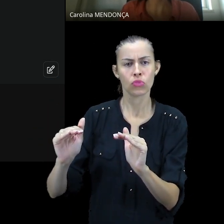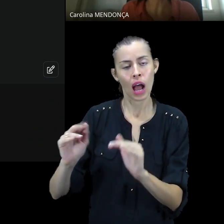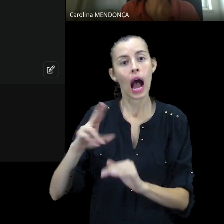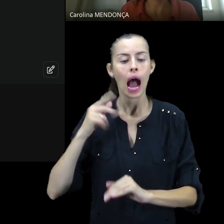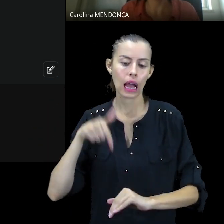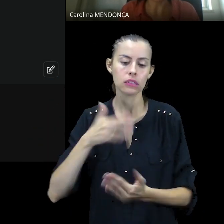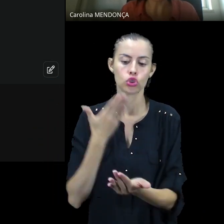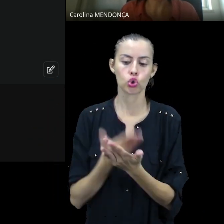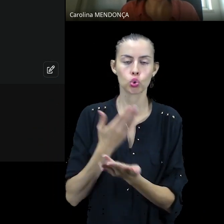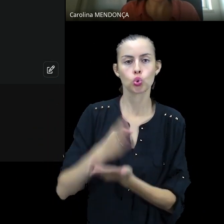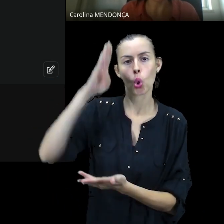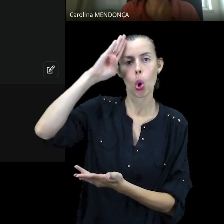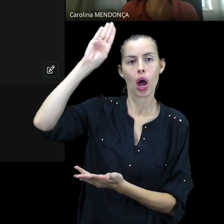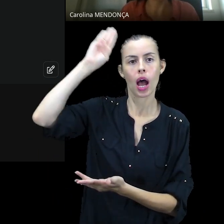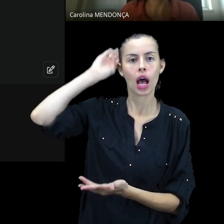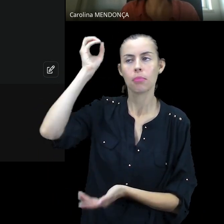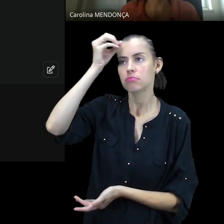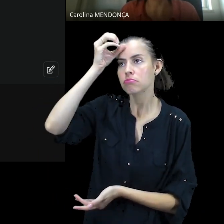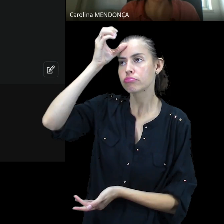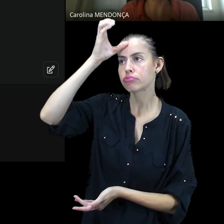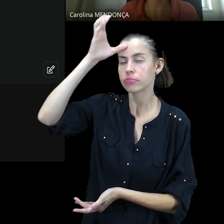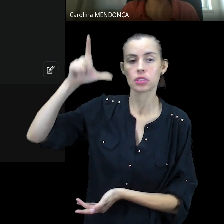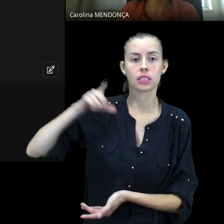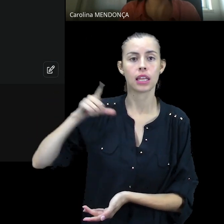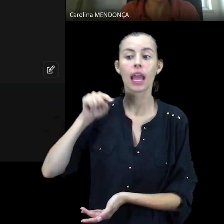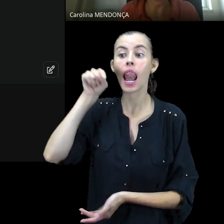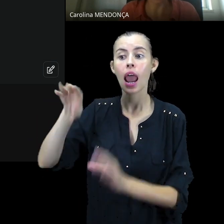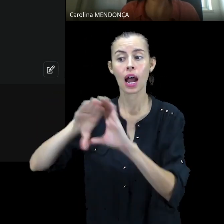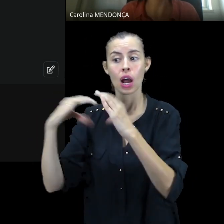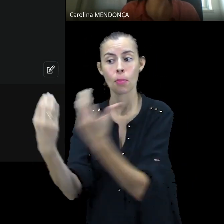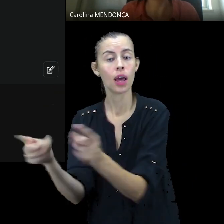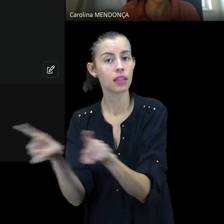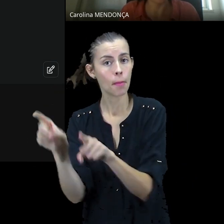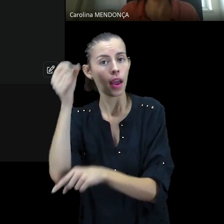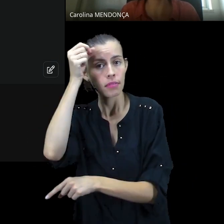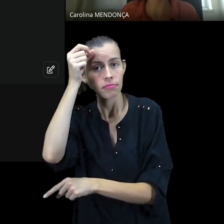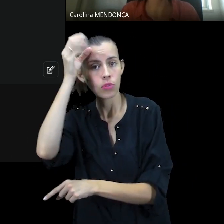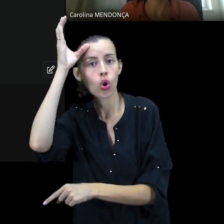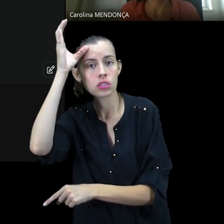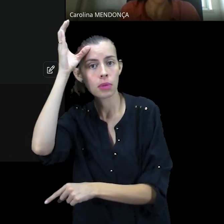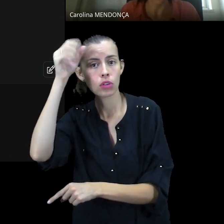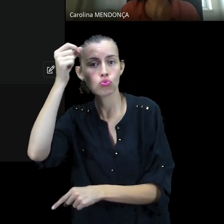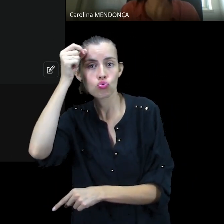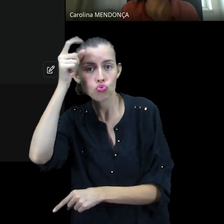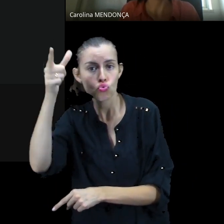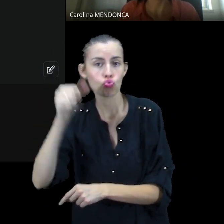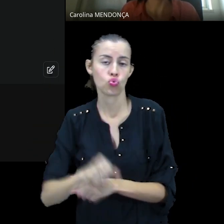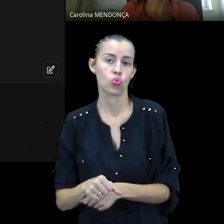gente faz essa transversalidade com questões raciais, com questões ambientais,